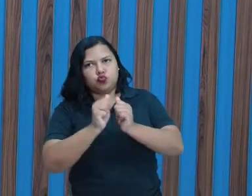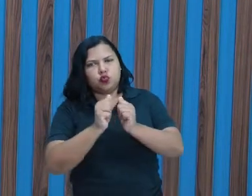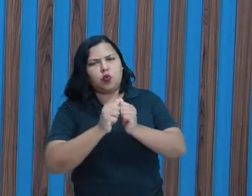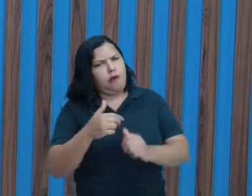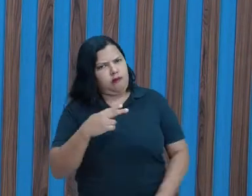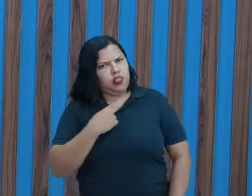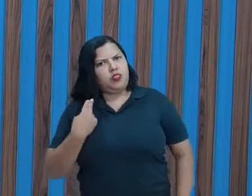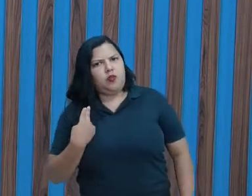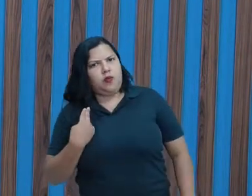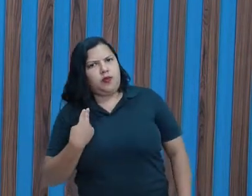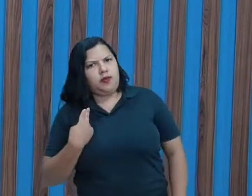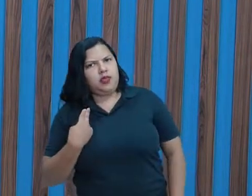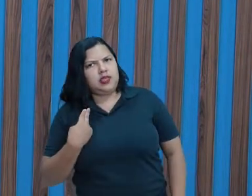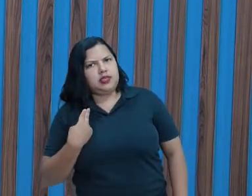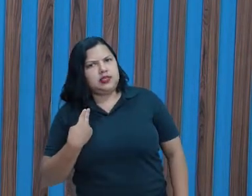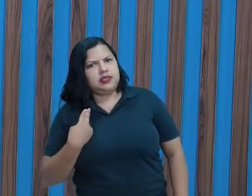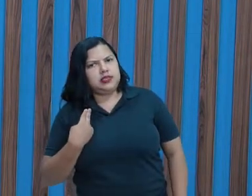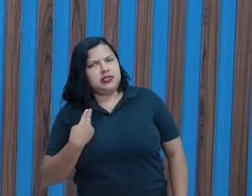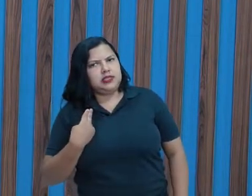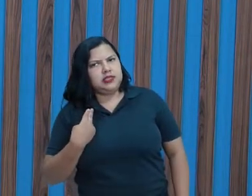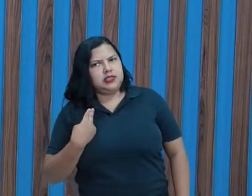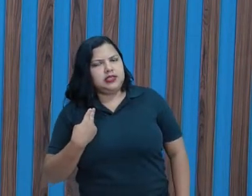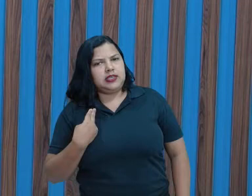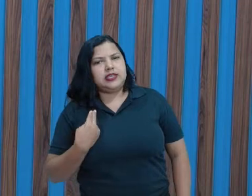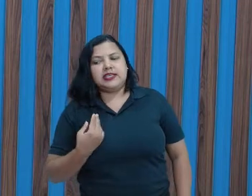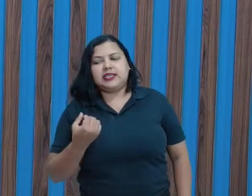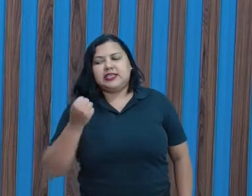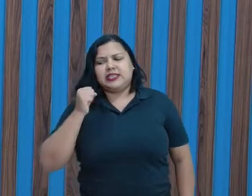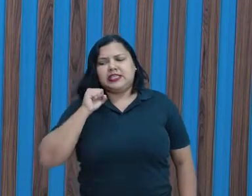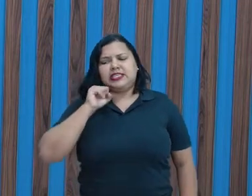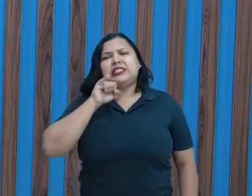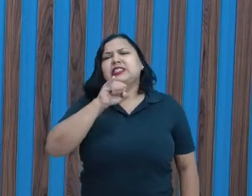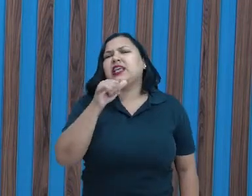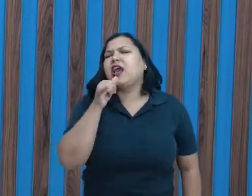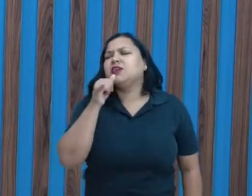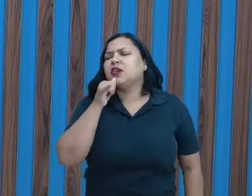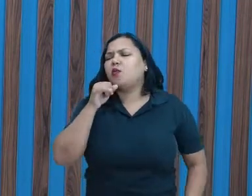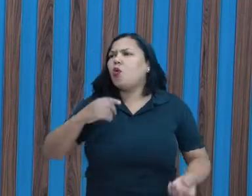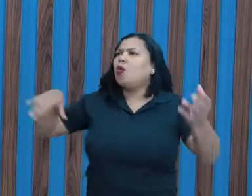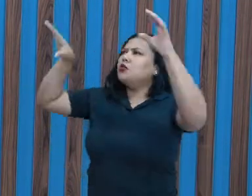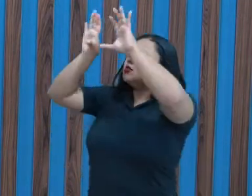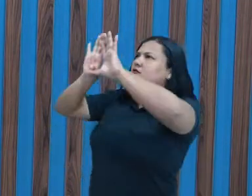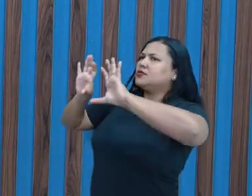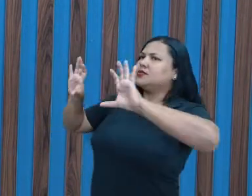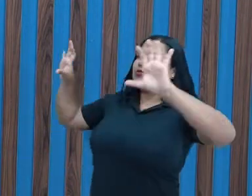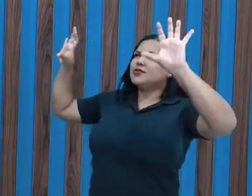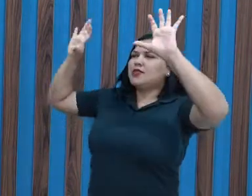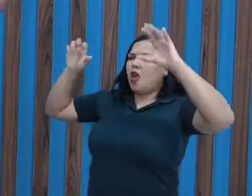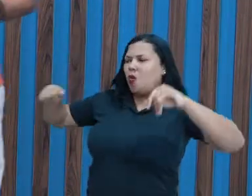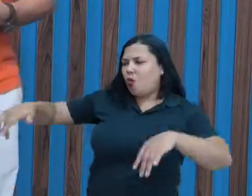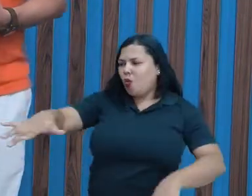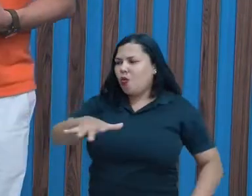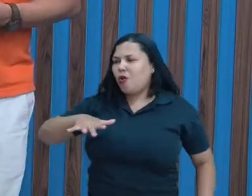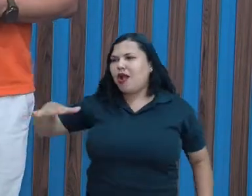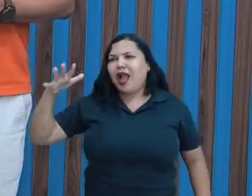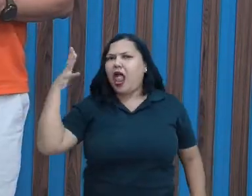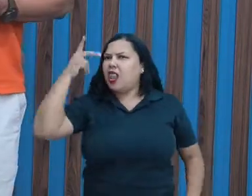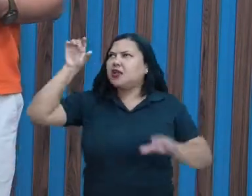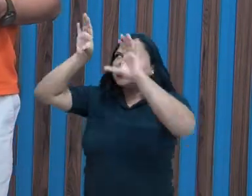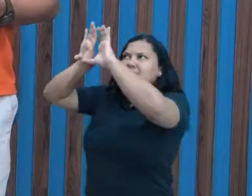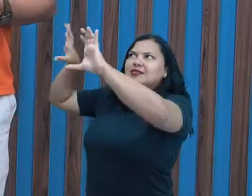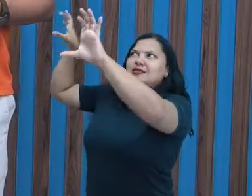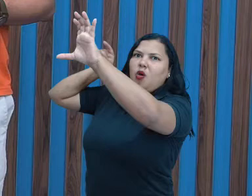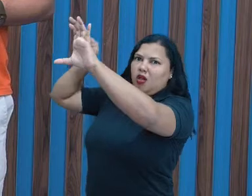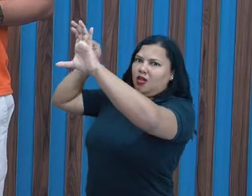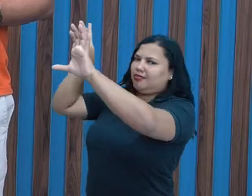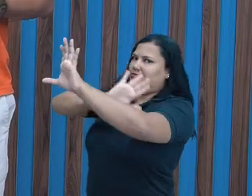nome se eu visse você no céu? Lembrando que esse céu é o céu de paraíso. Não é o sky,